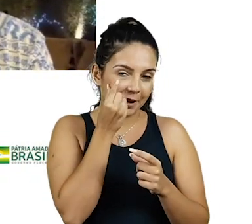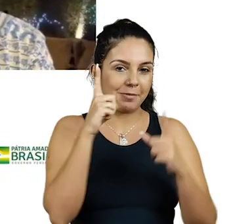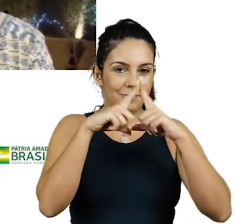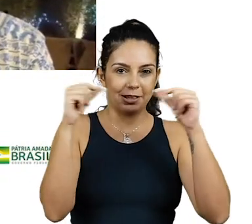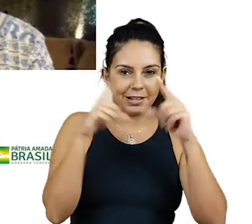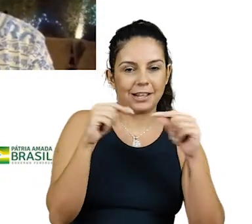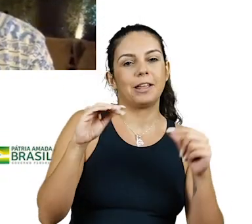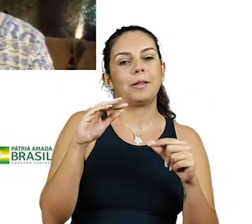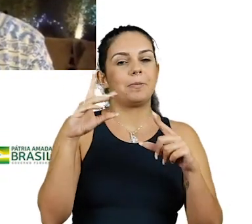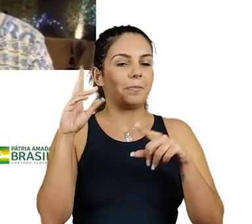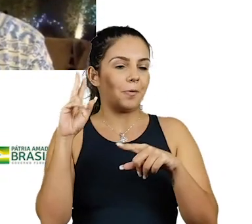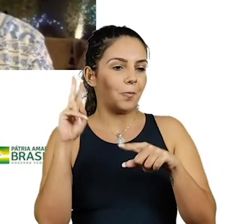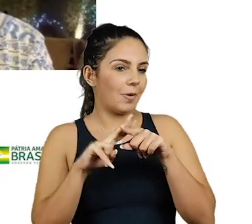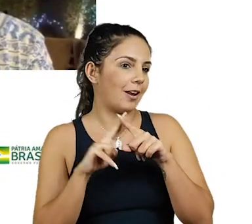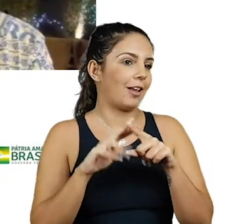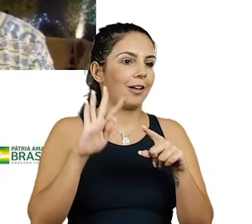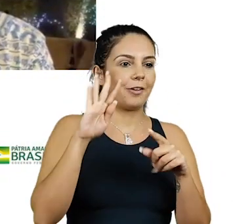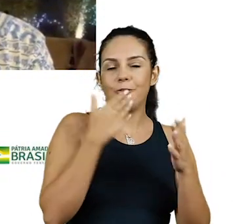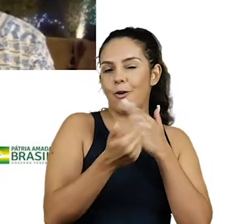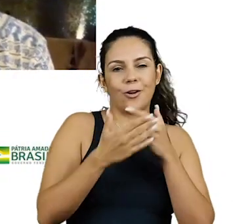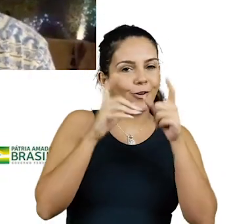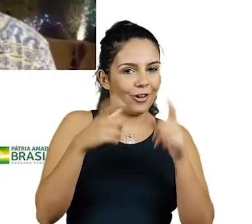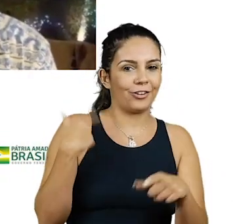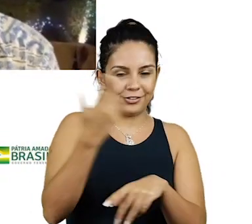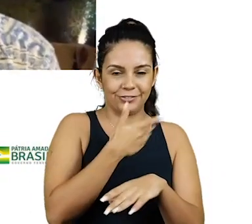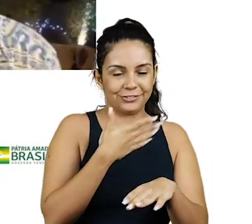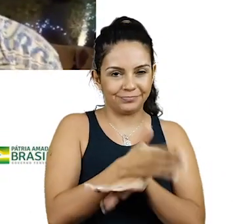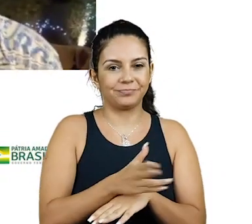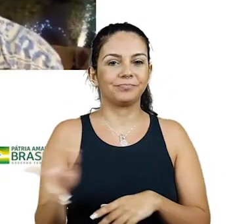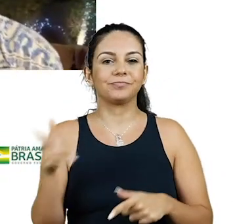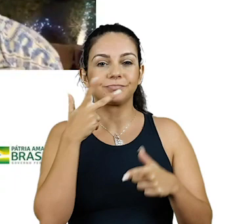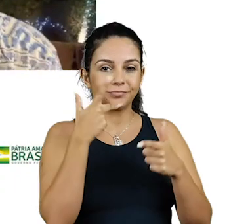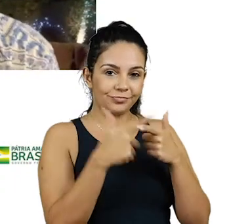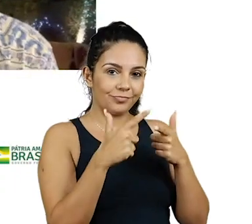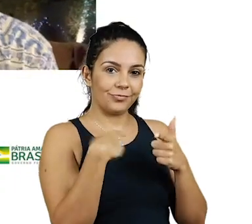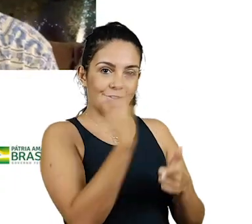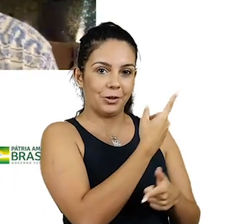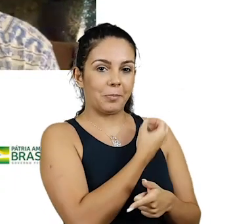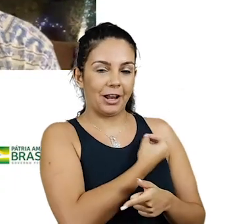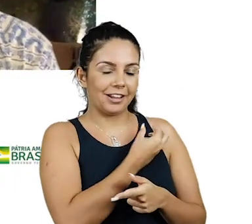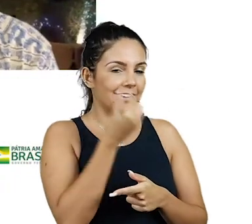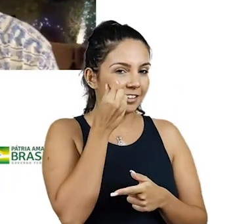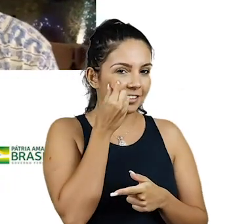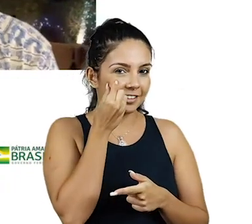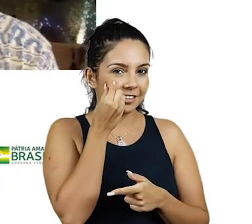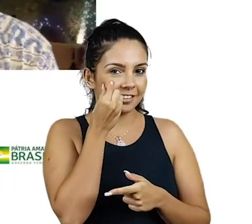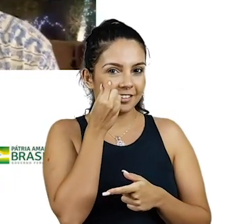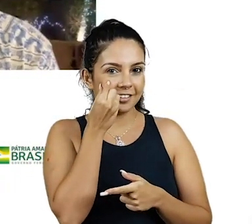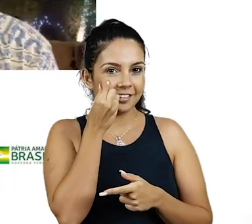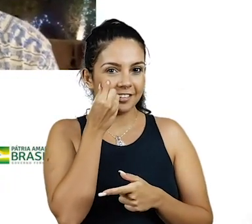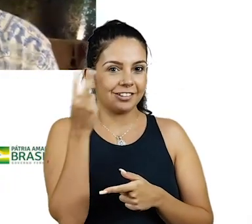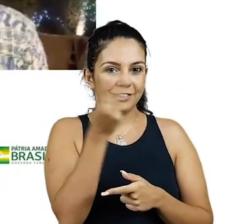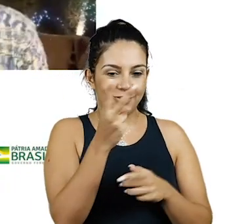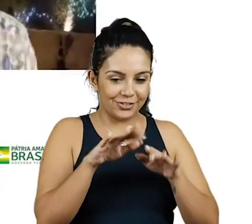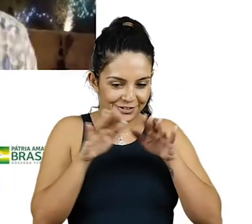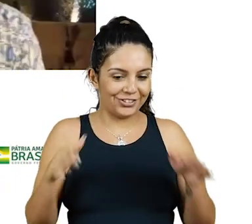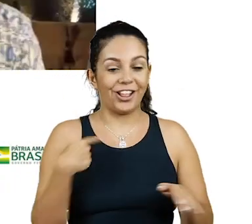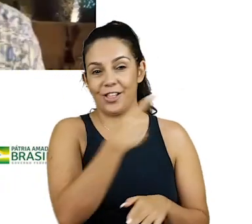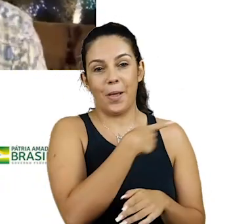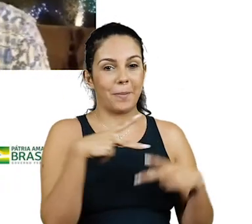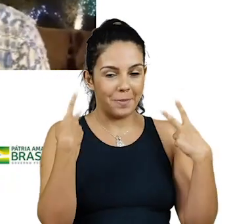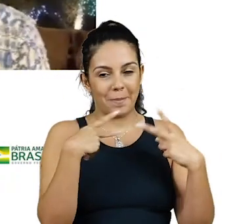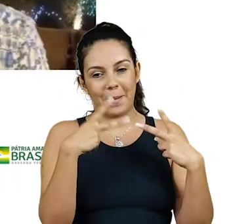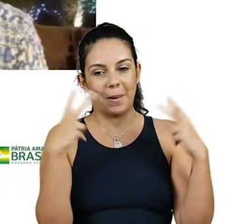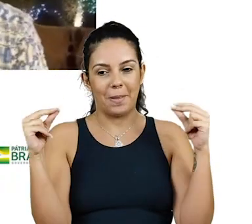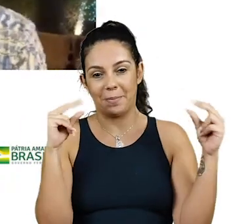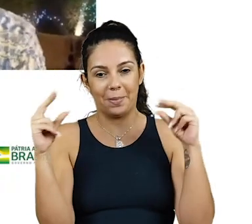Brasília, em Uberaba, Uberlândia, Araxá, onde a gente foi já na vida. O problema aqui do nosso presencial é que é ruim de tirar esses dois do palco, hein? Fala sério.